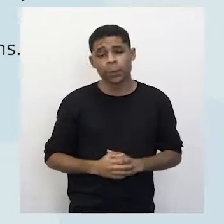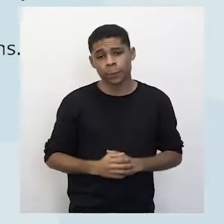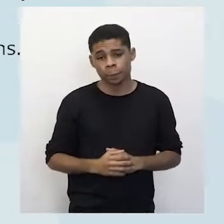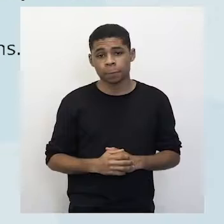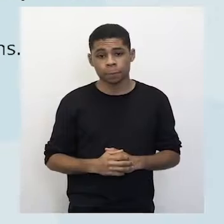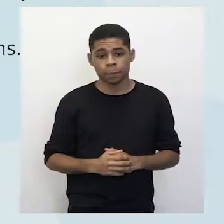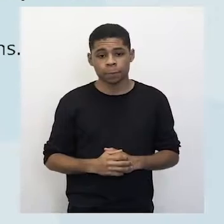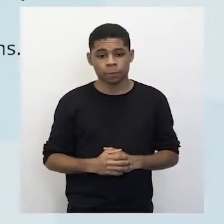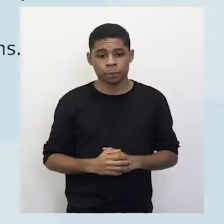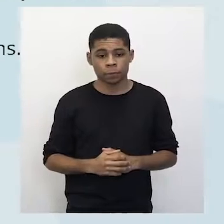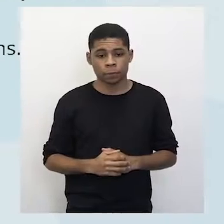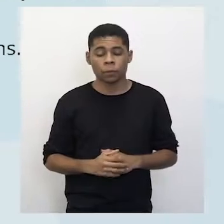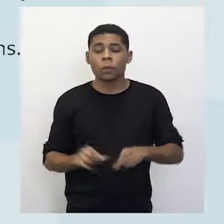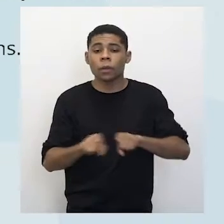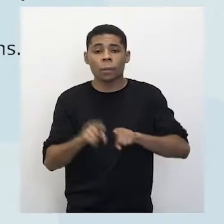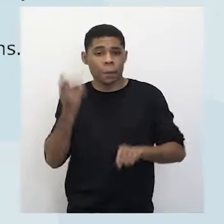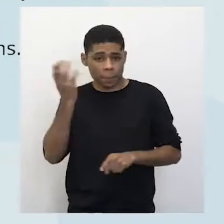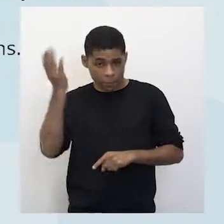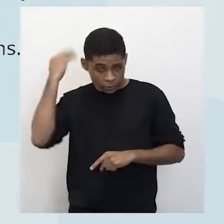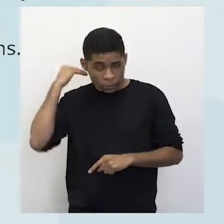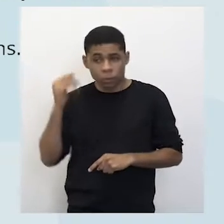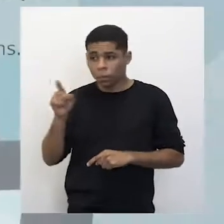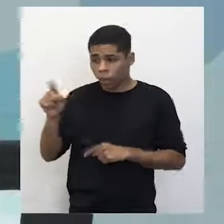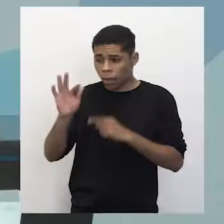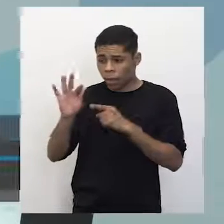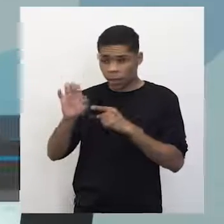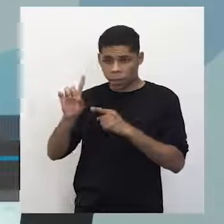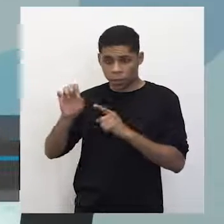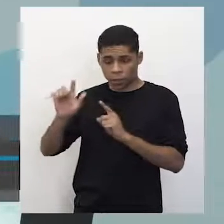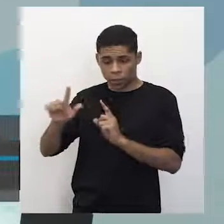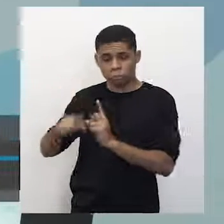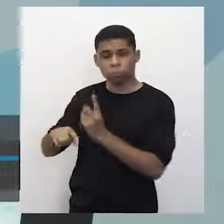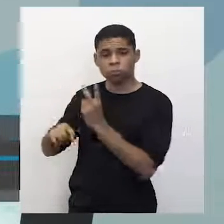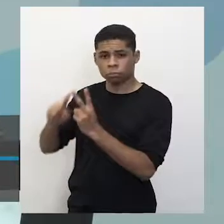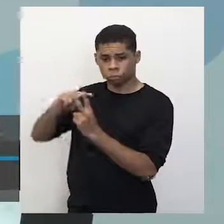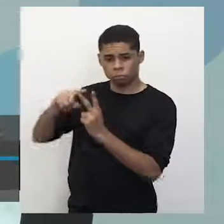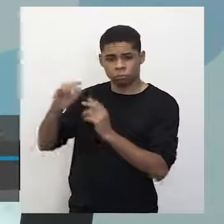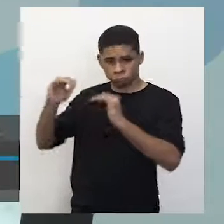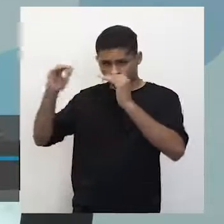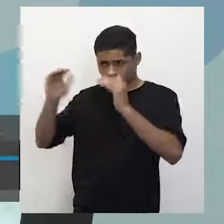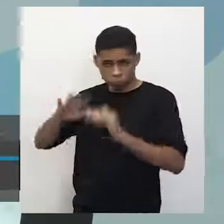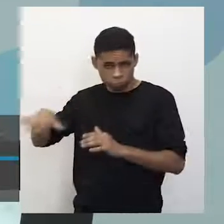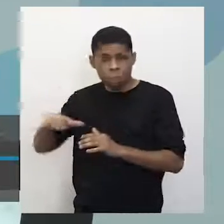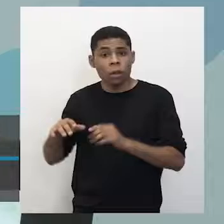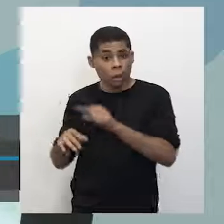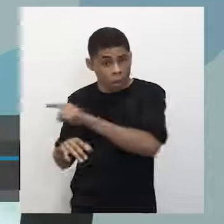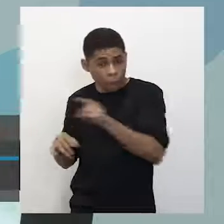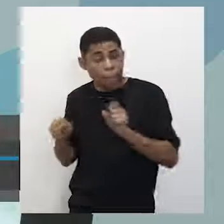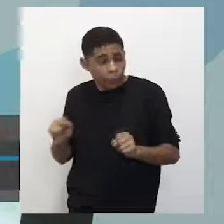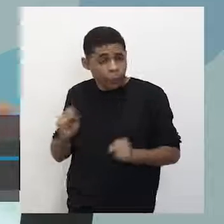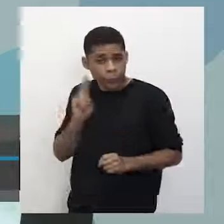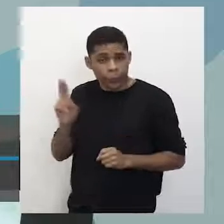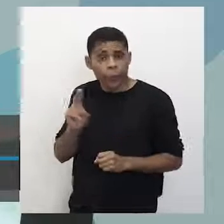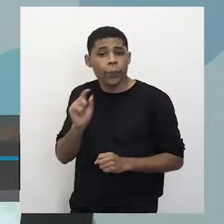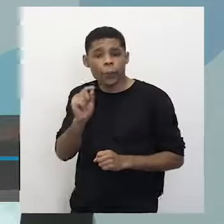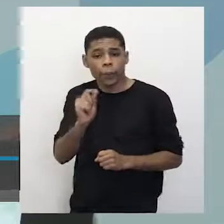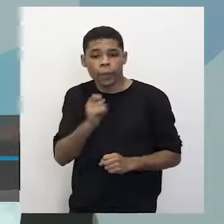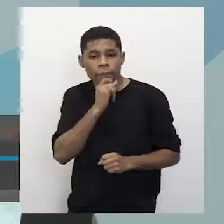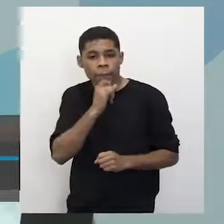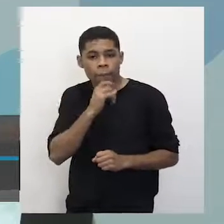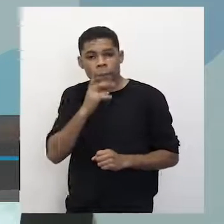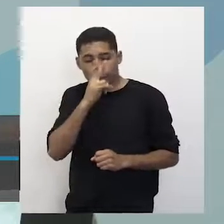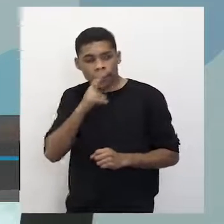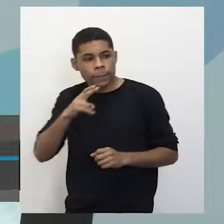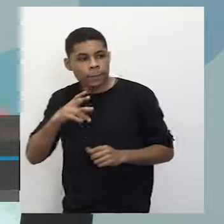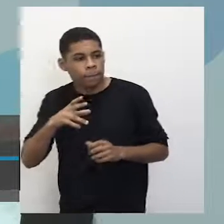tanto os senhores feudais, os cavaleiros poderiam utilizar, eles utilizavam muito como caça,